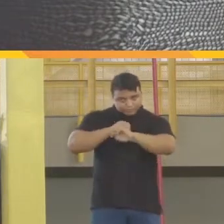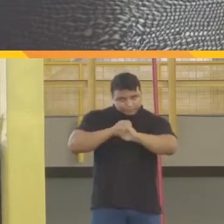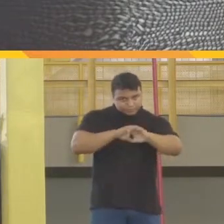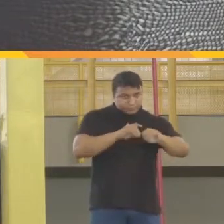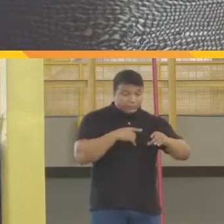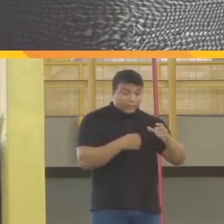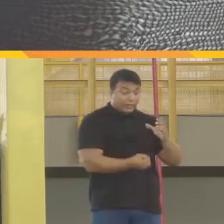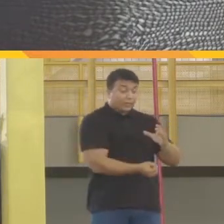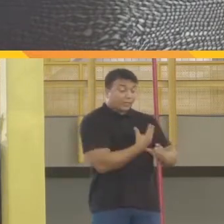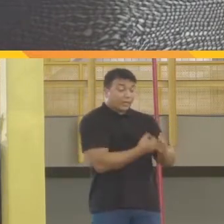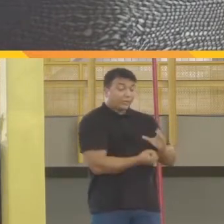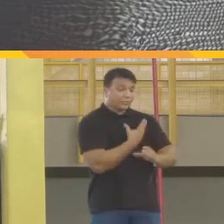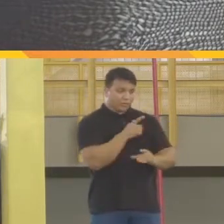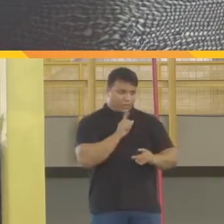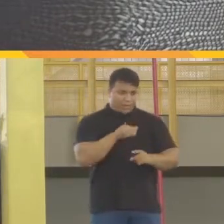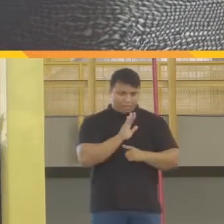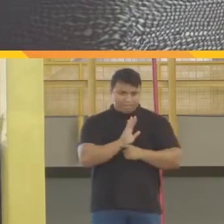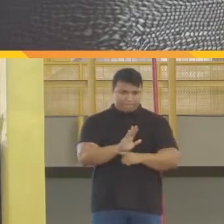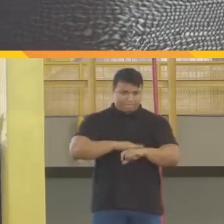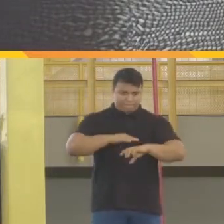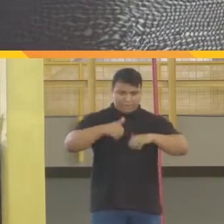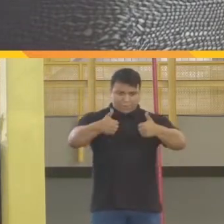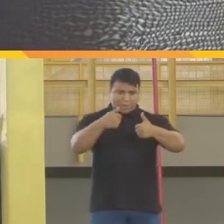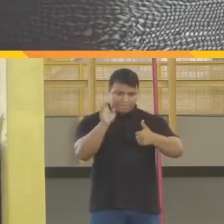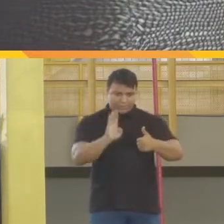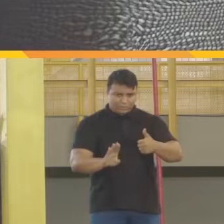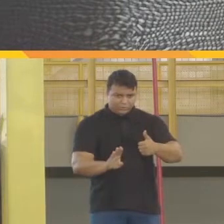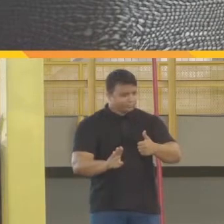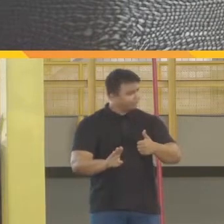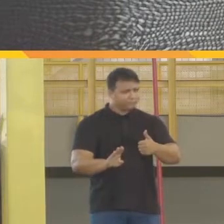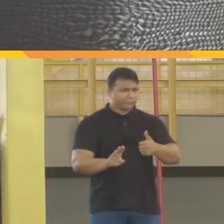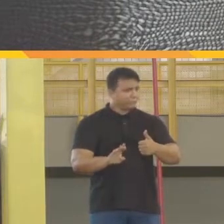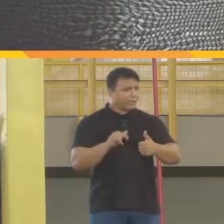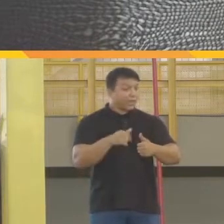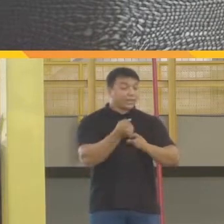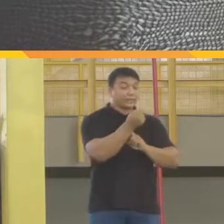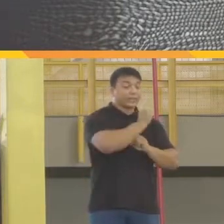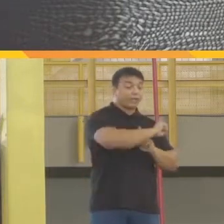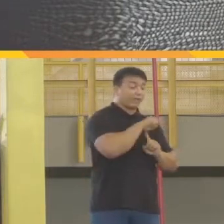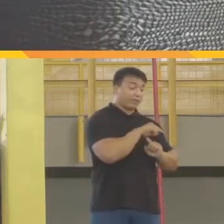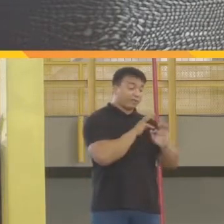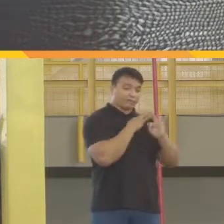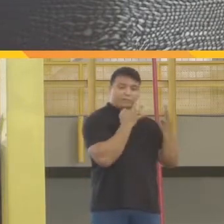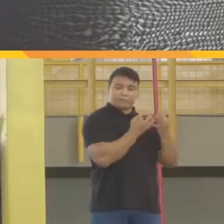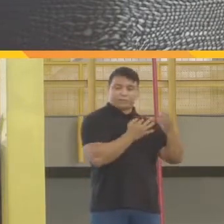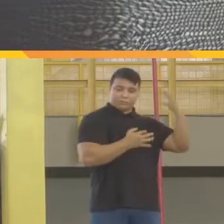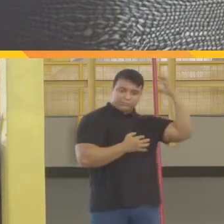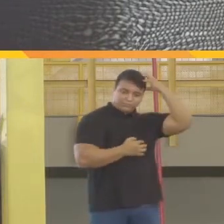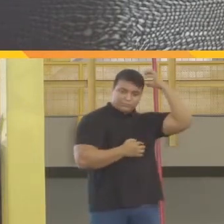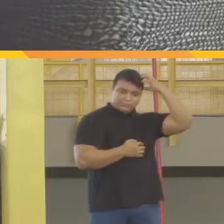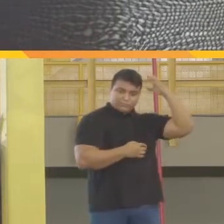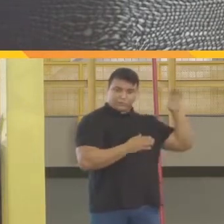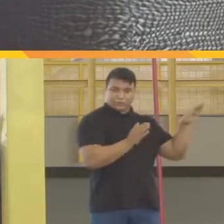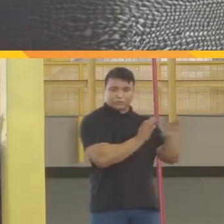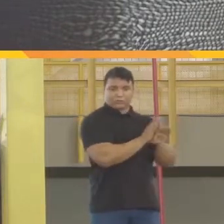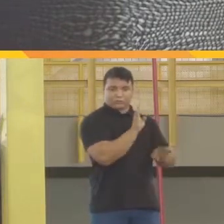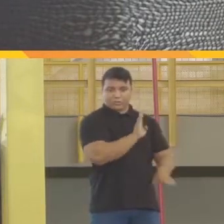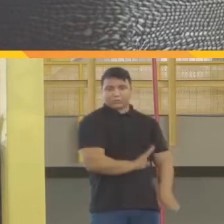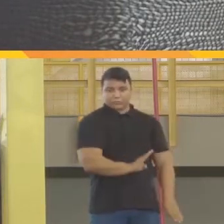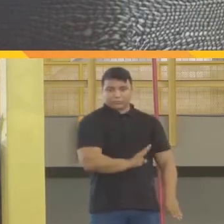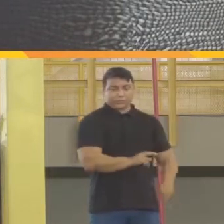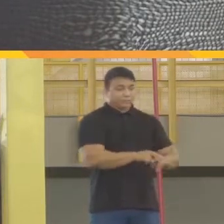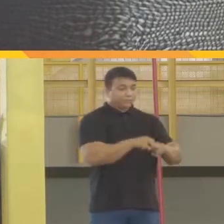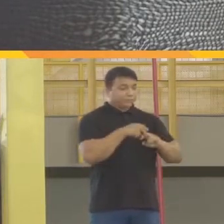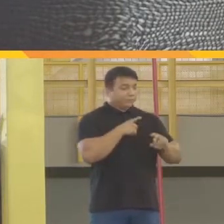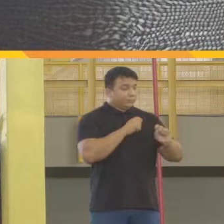essas criações, elas mostram que a transferência da família real, ela já esboçava de